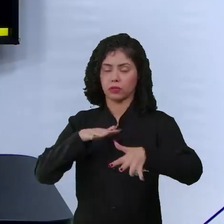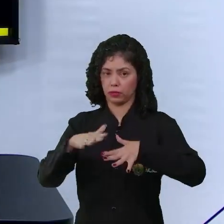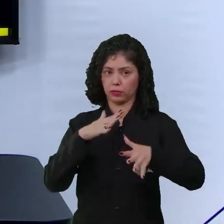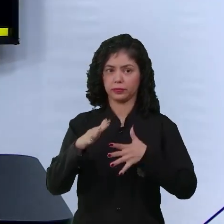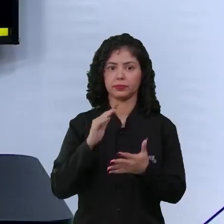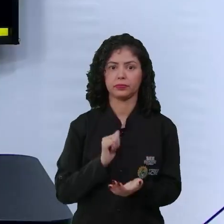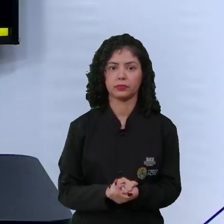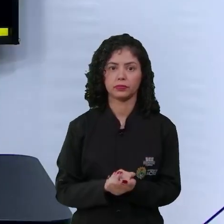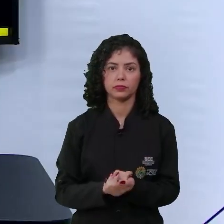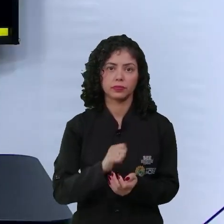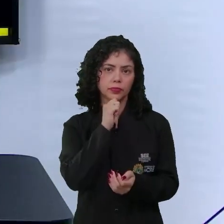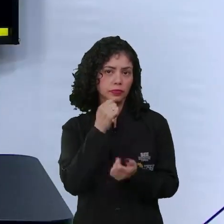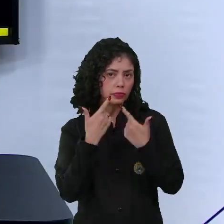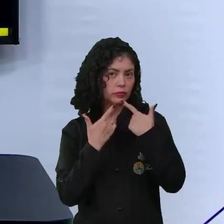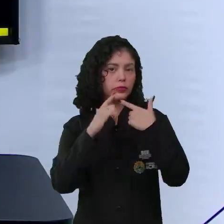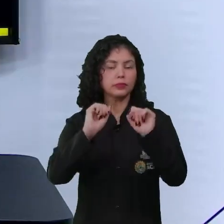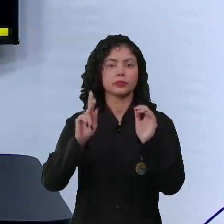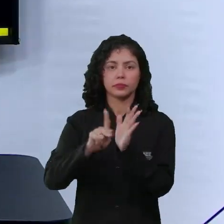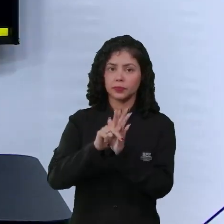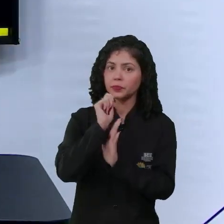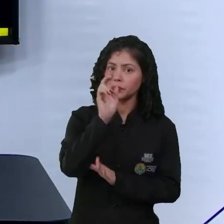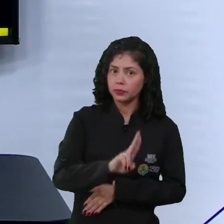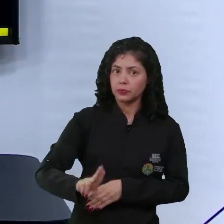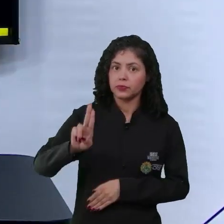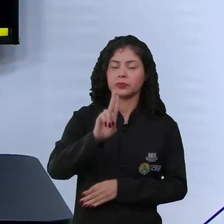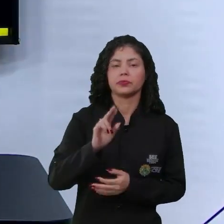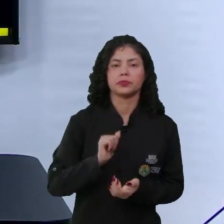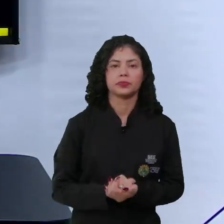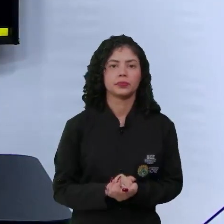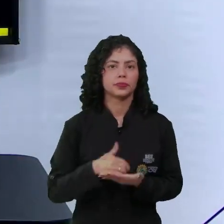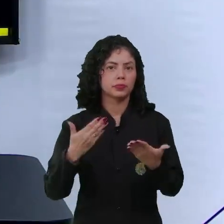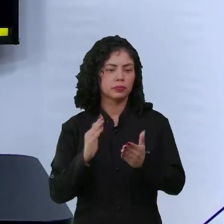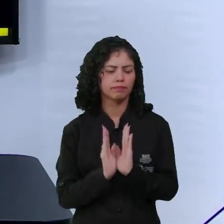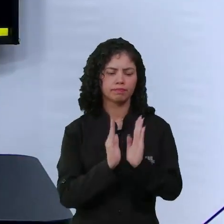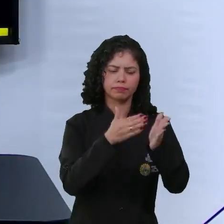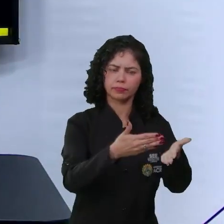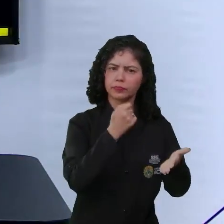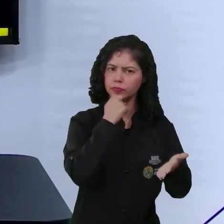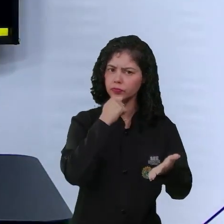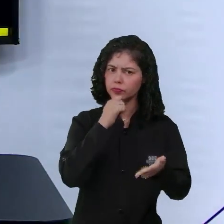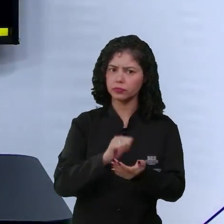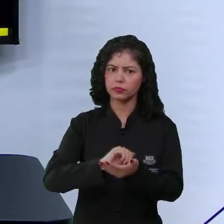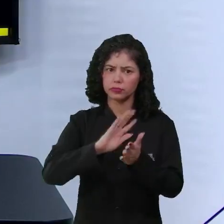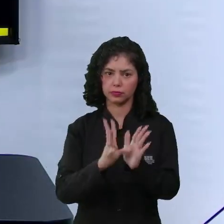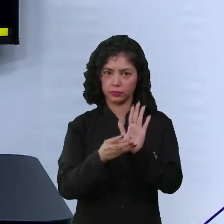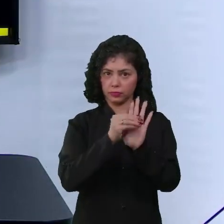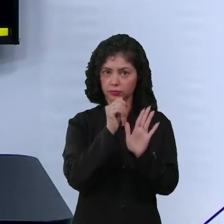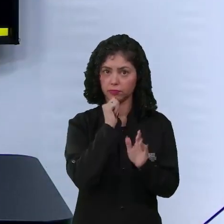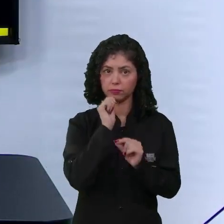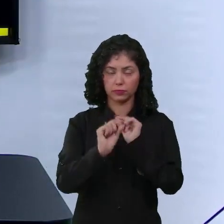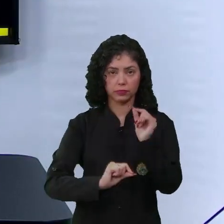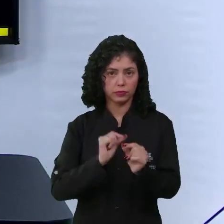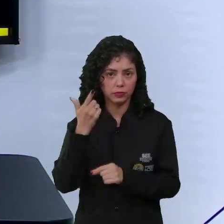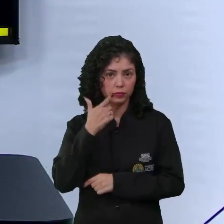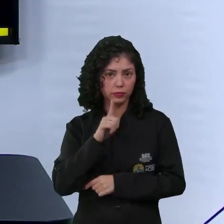vai ser a linguagem utilizada, o direcionamento. Com o movimento eu vou conseguir colocar cadência, vou